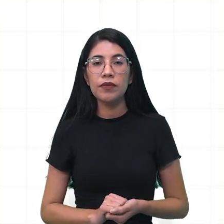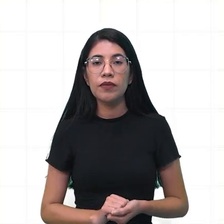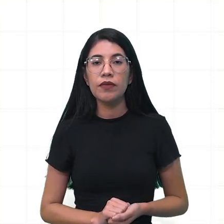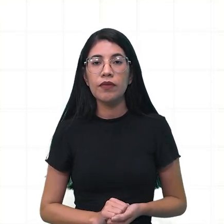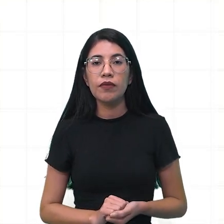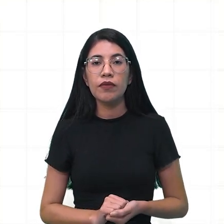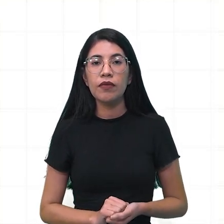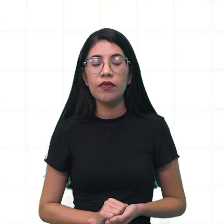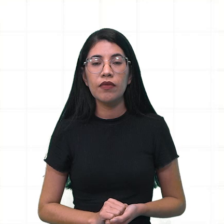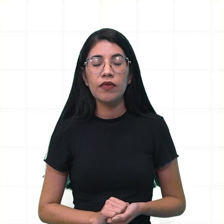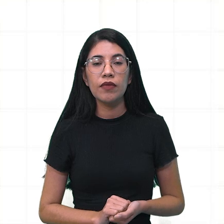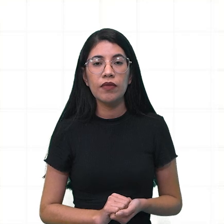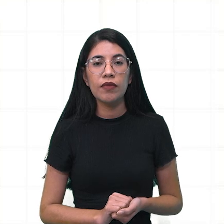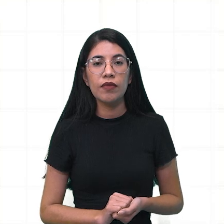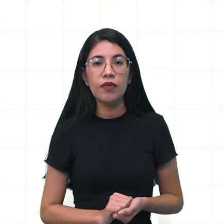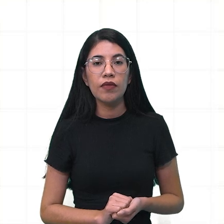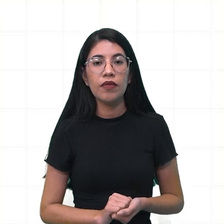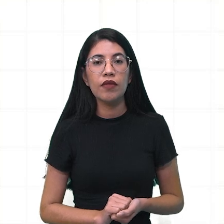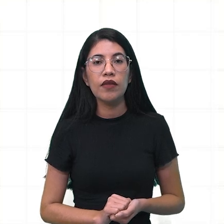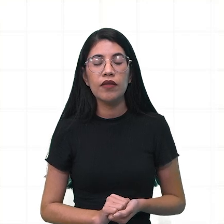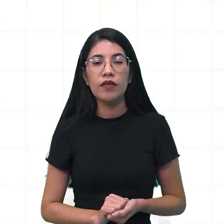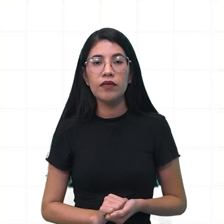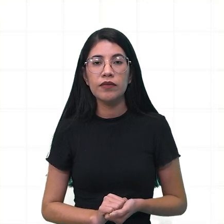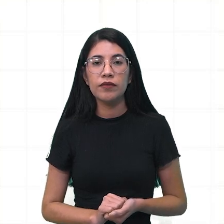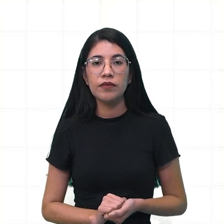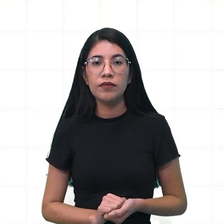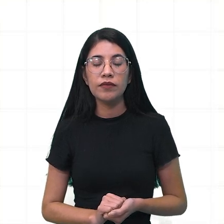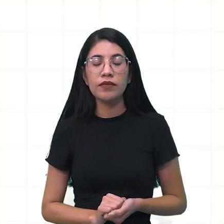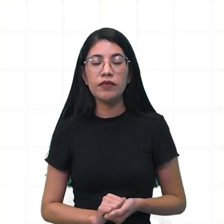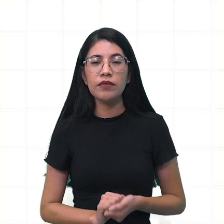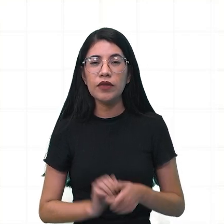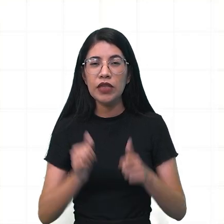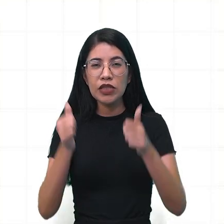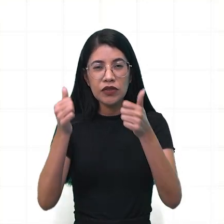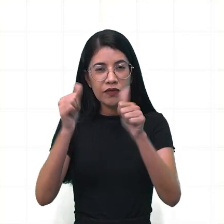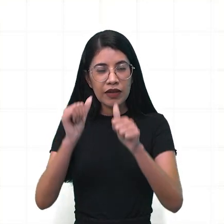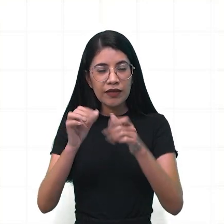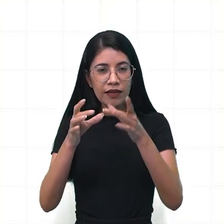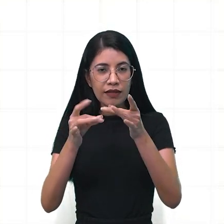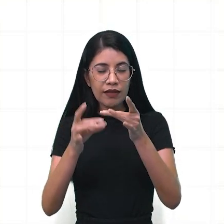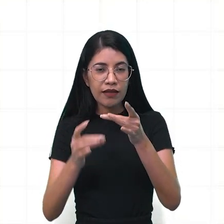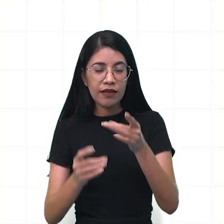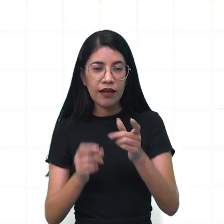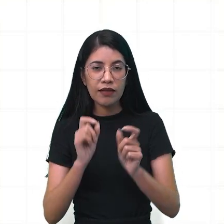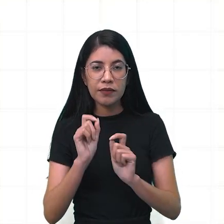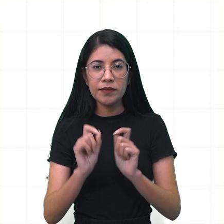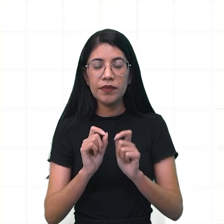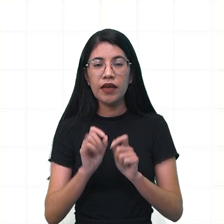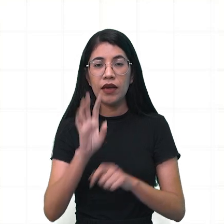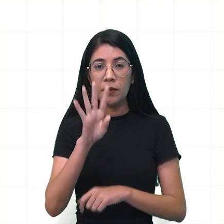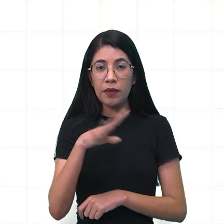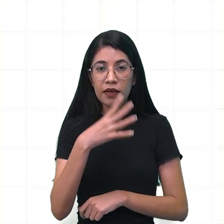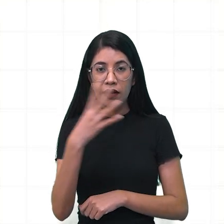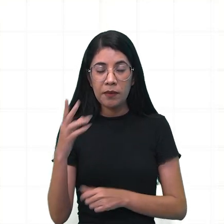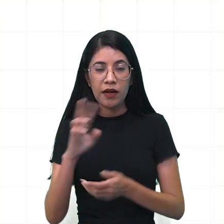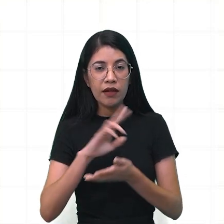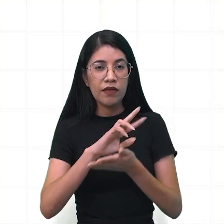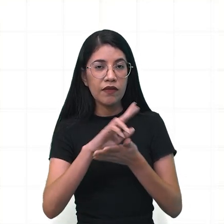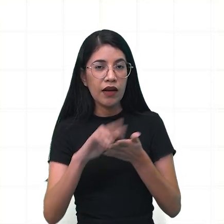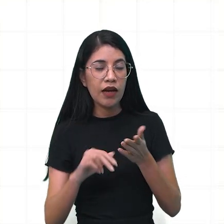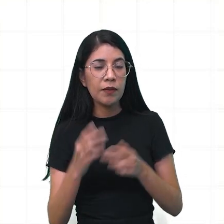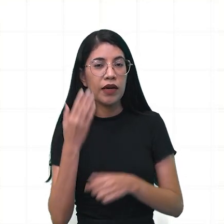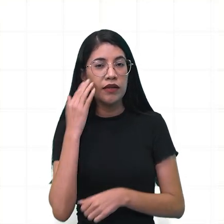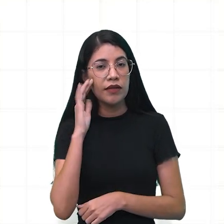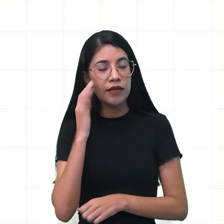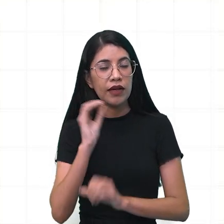subtrair né Eh o maior do menor Então vamos analisar aqui eh algumas tabelas tá pra gente